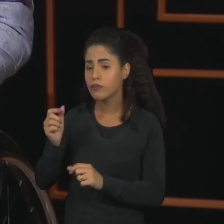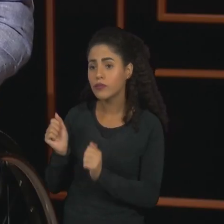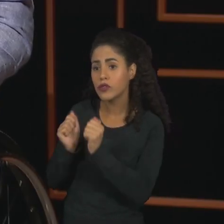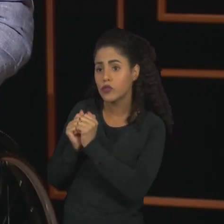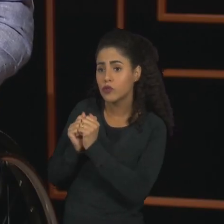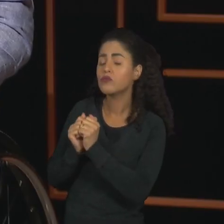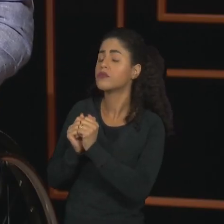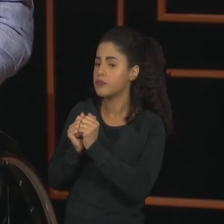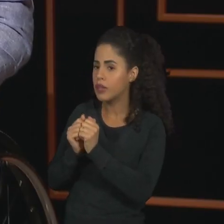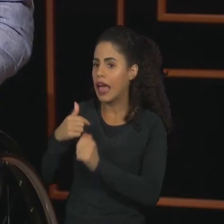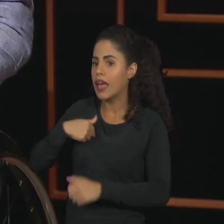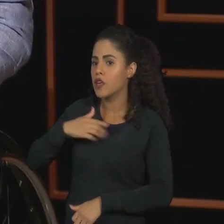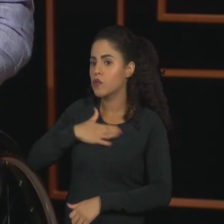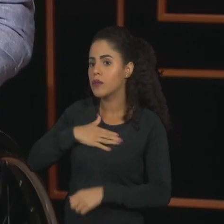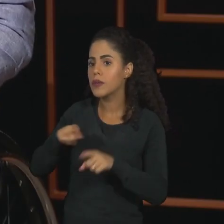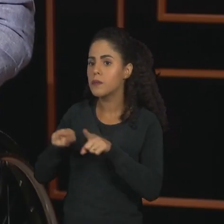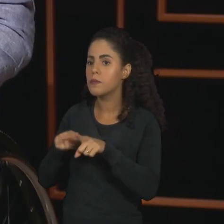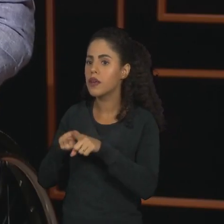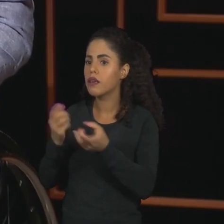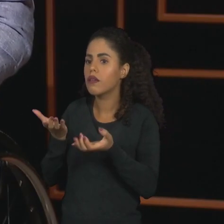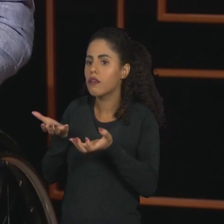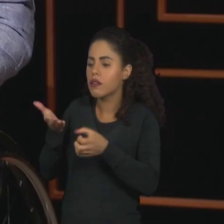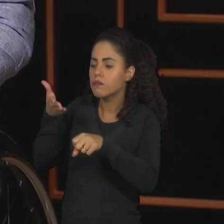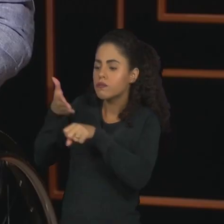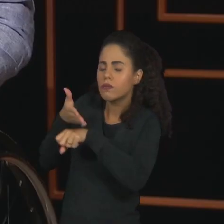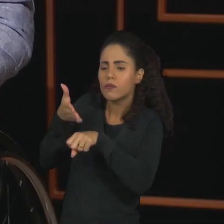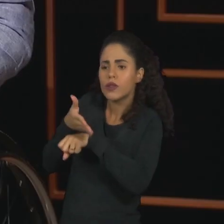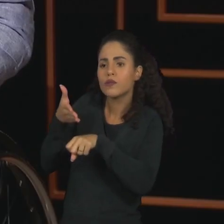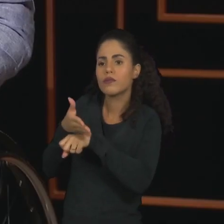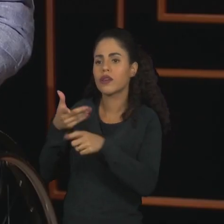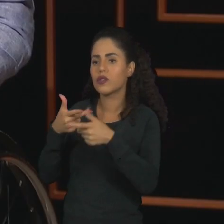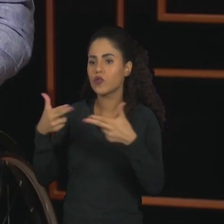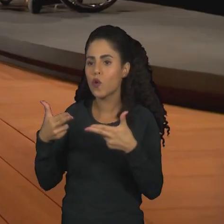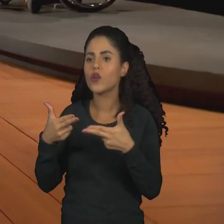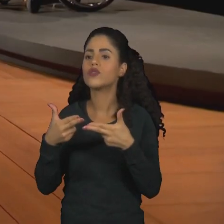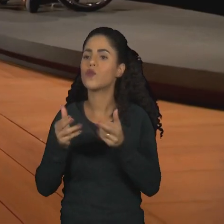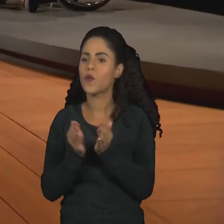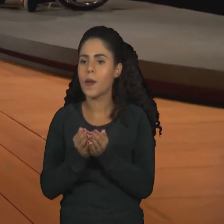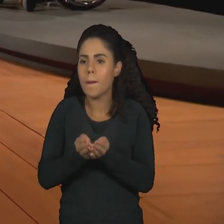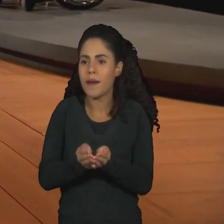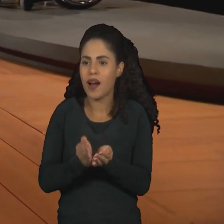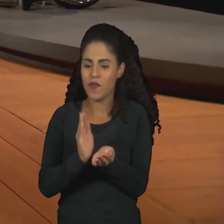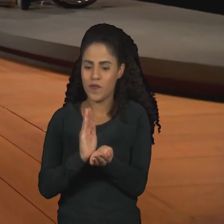eu acabei me envolvendo com a vela.